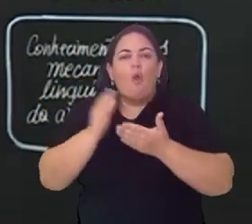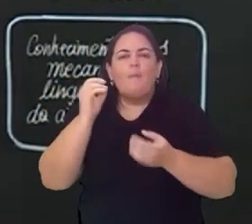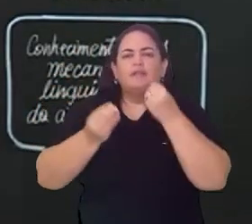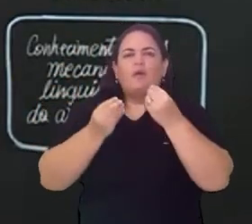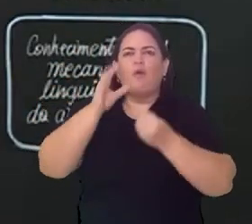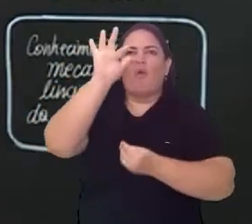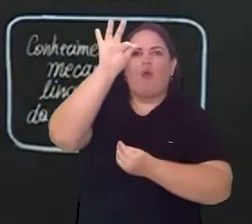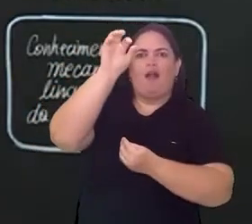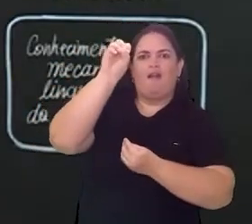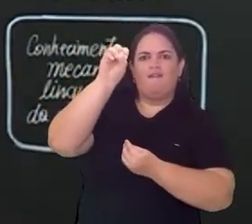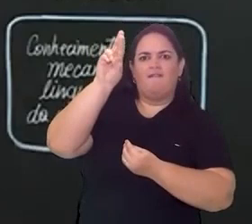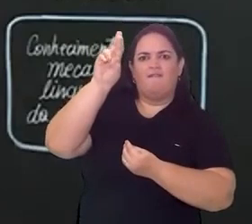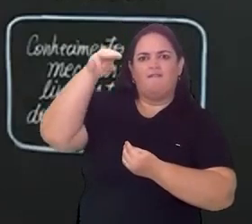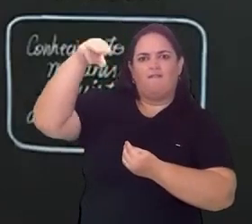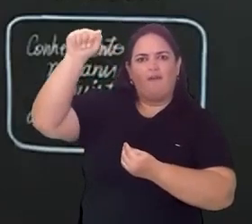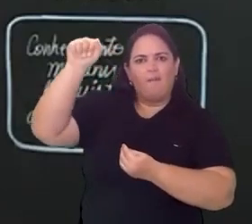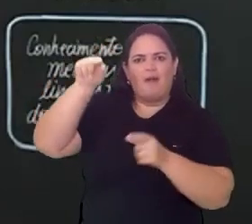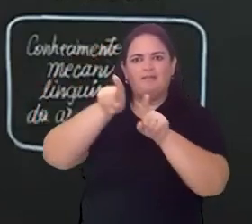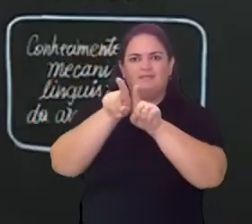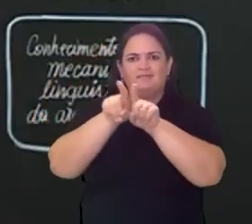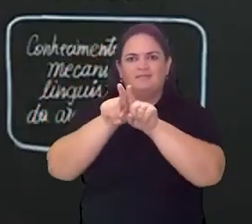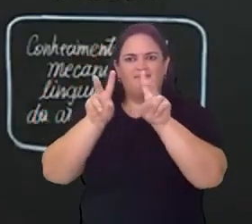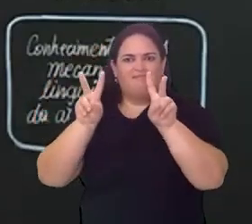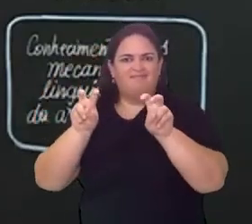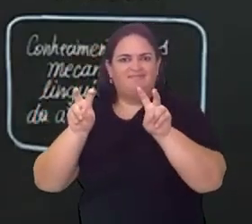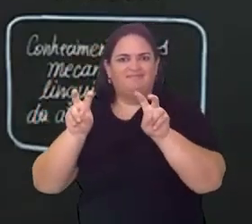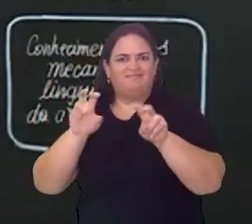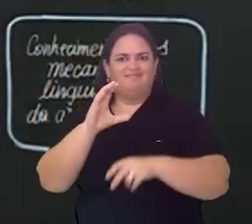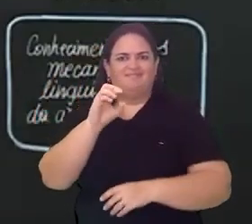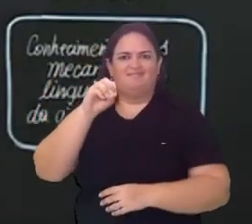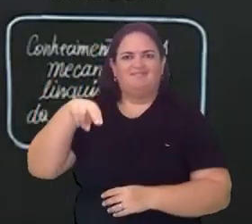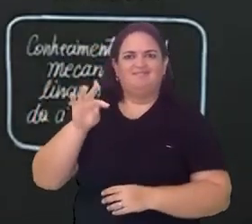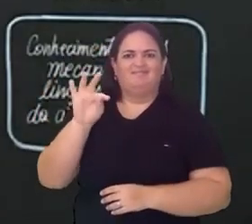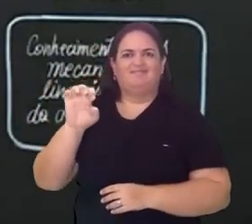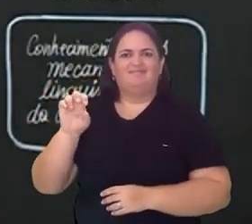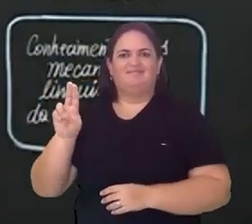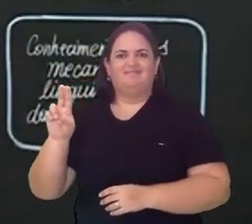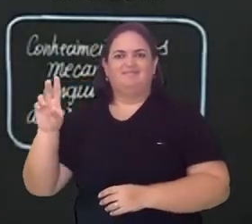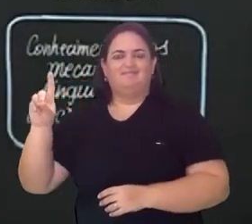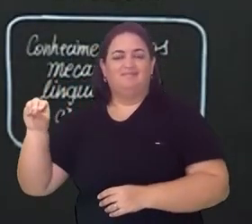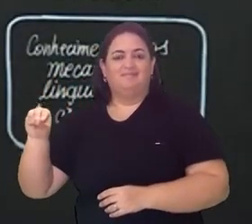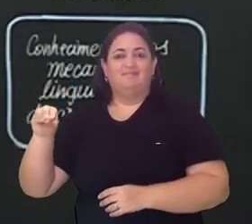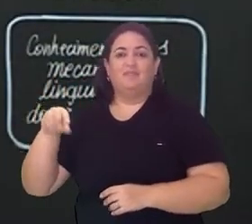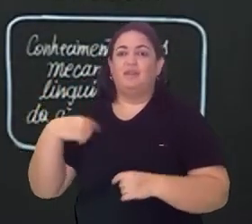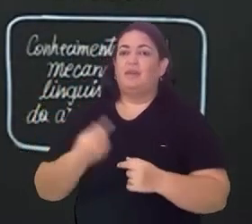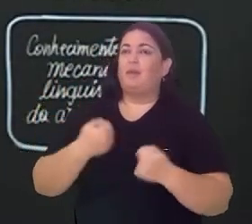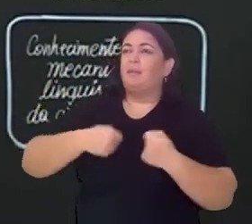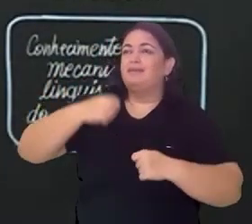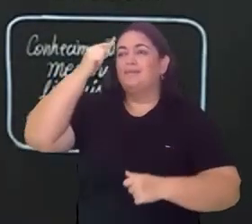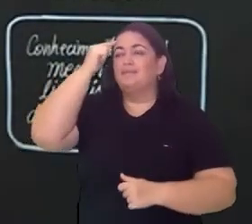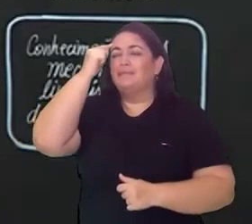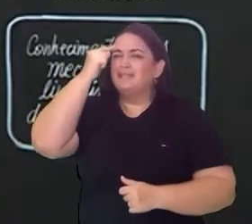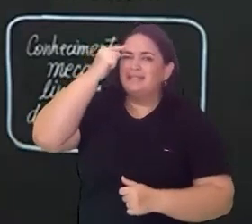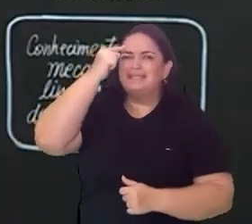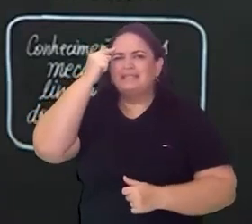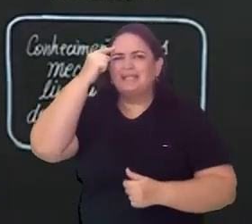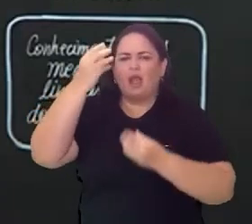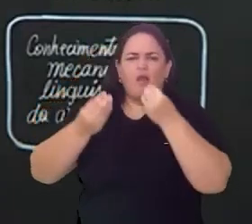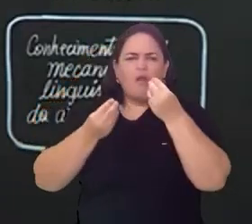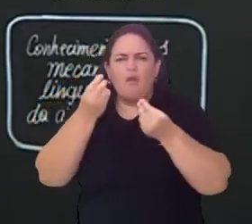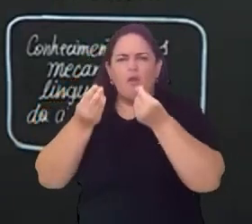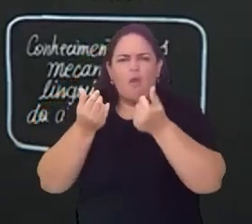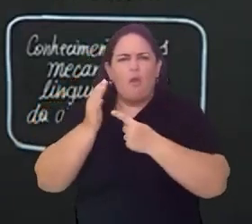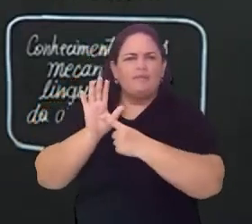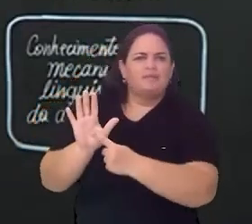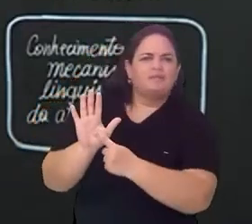gente precisa, para a construção de um texto, pensar sempre na forma, pensar sempre no modo como ele